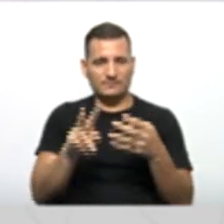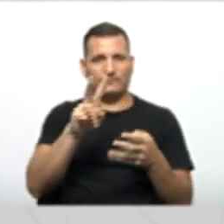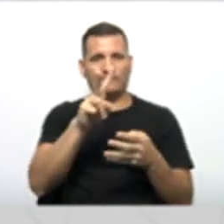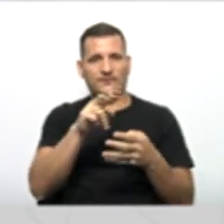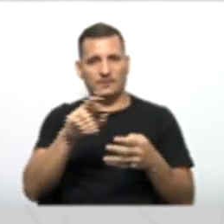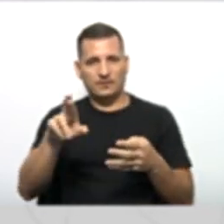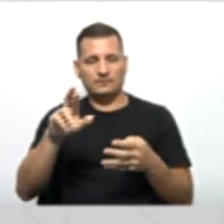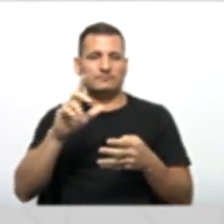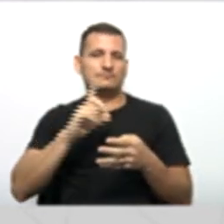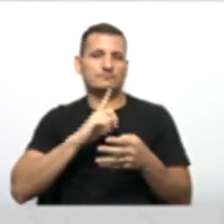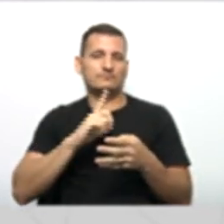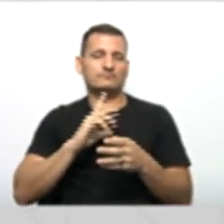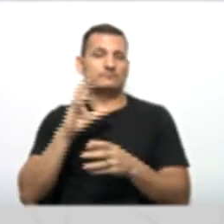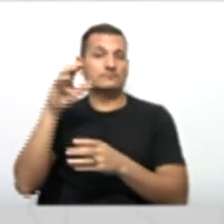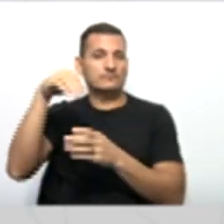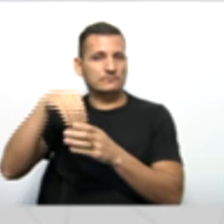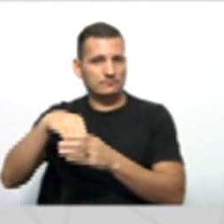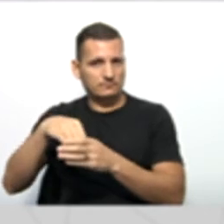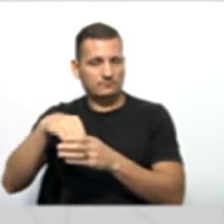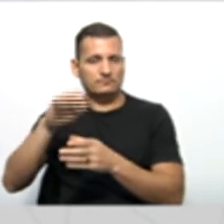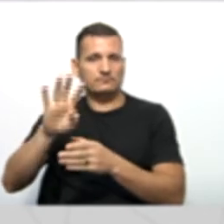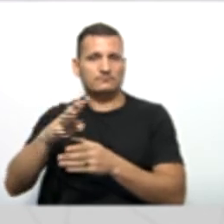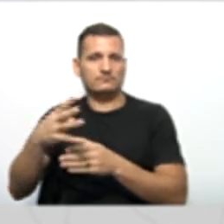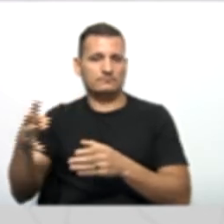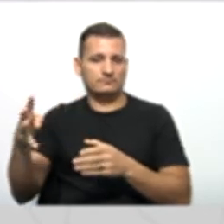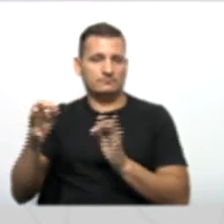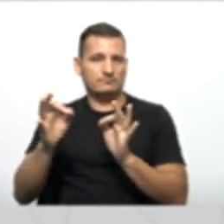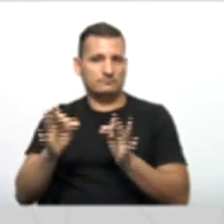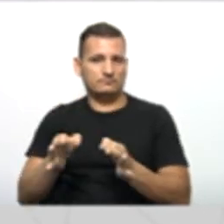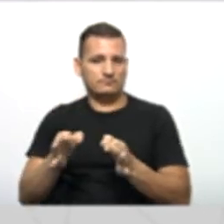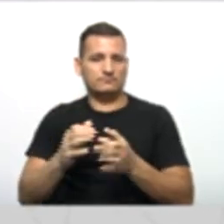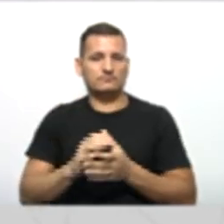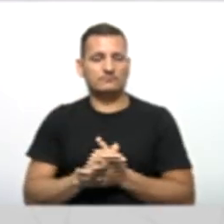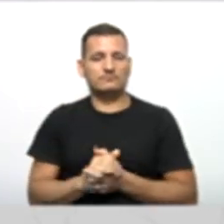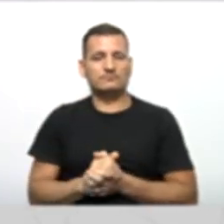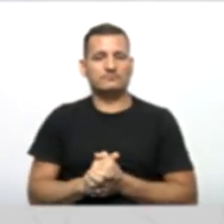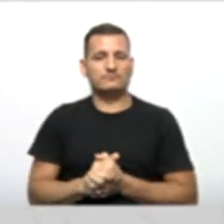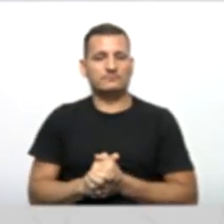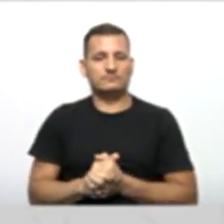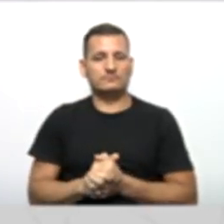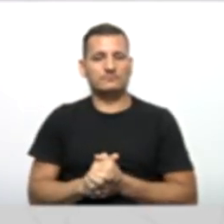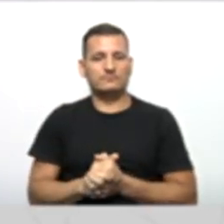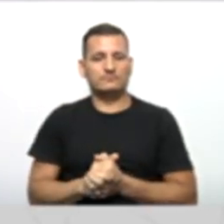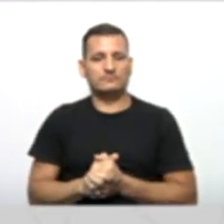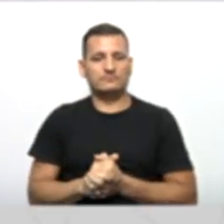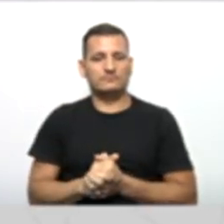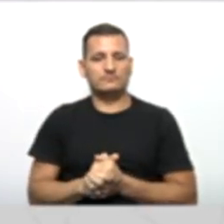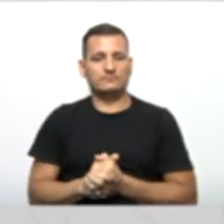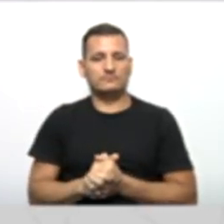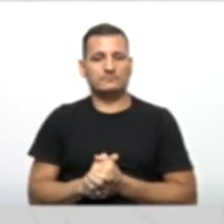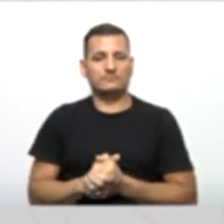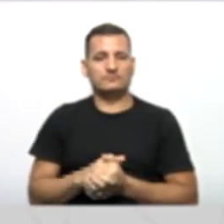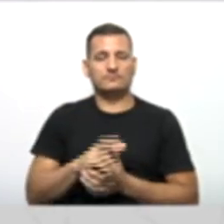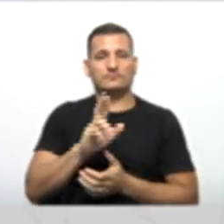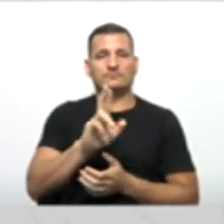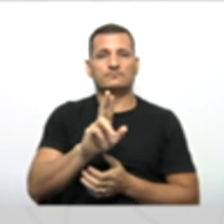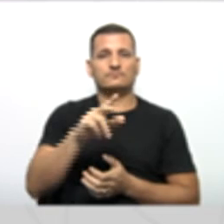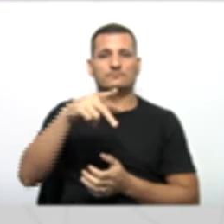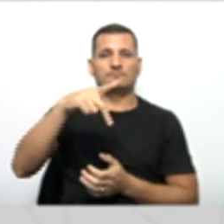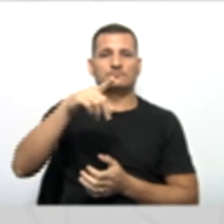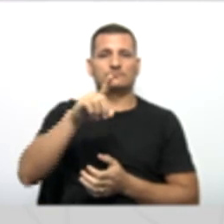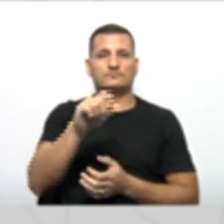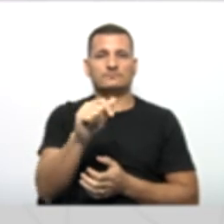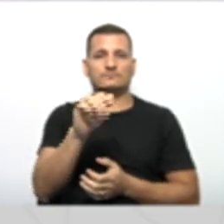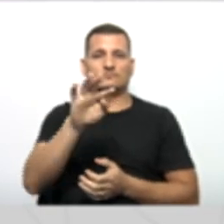lugar dentro da tabela certo o comando update possui qual a